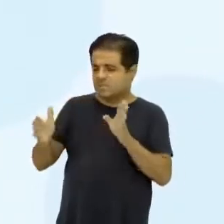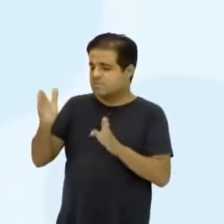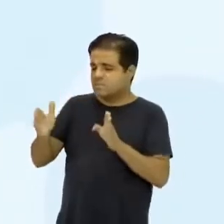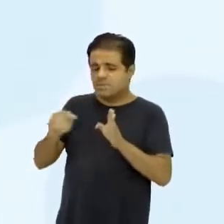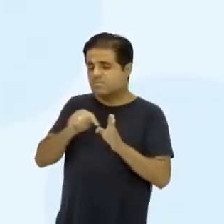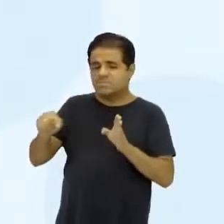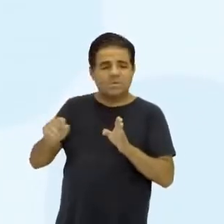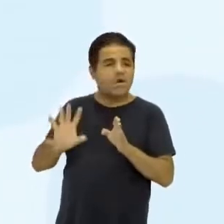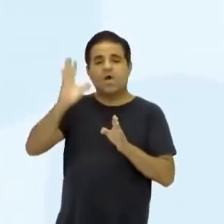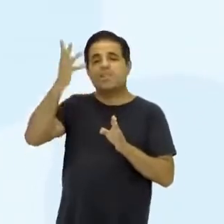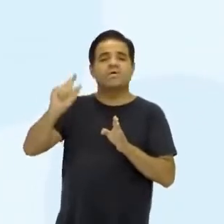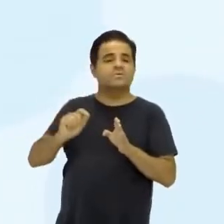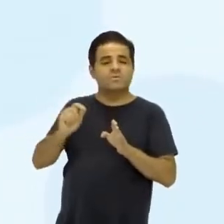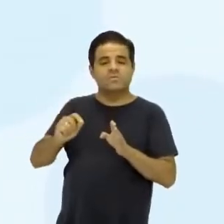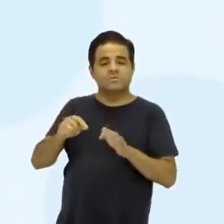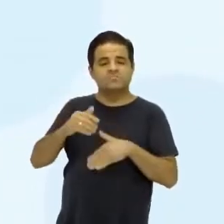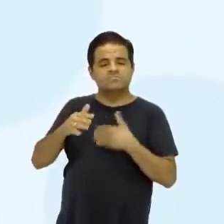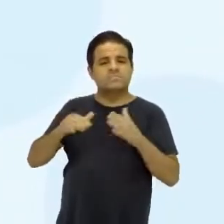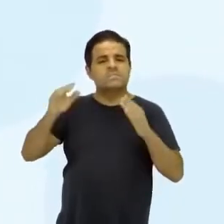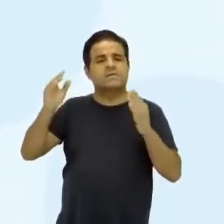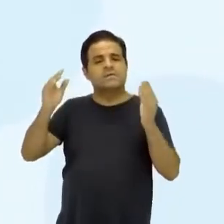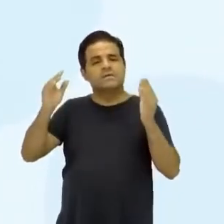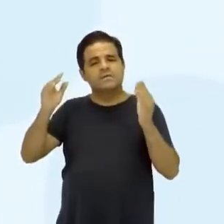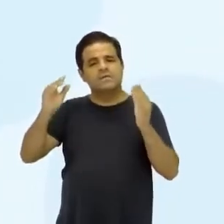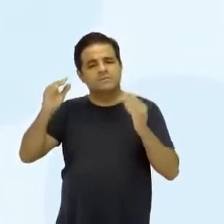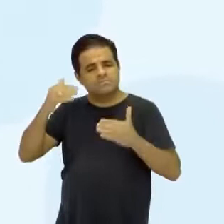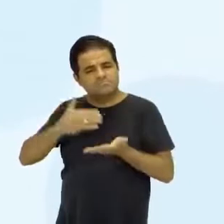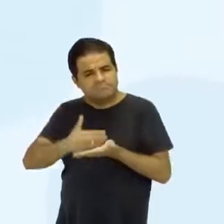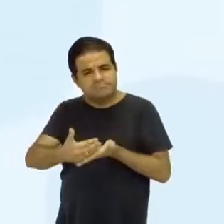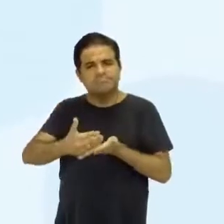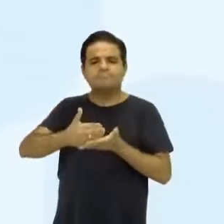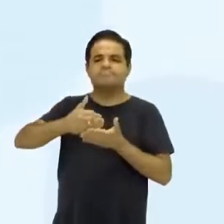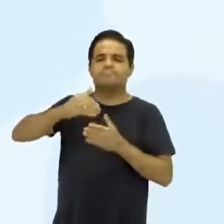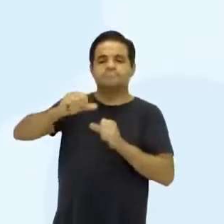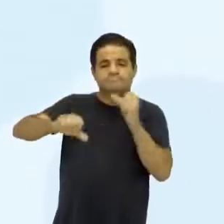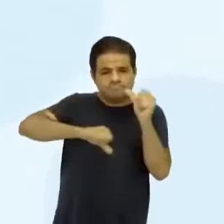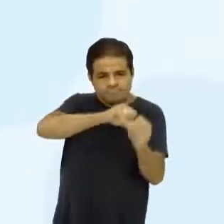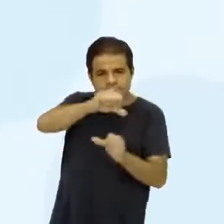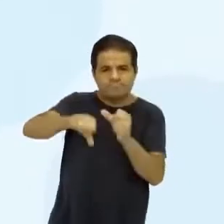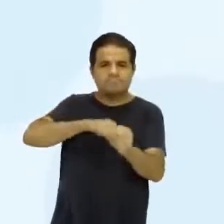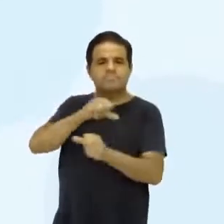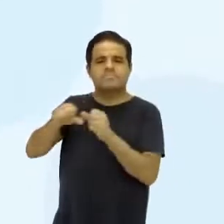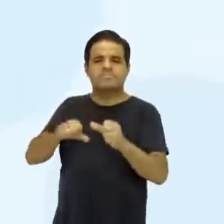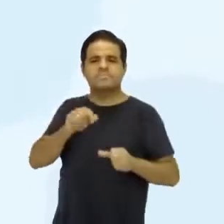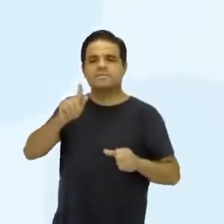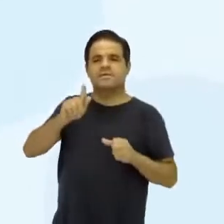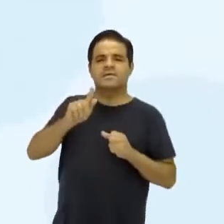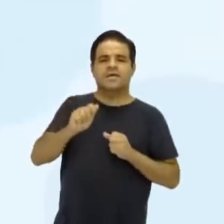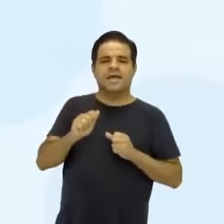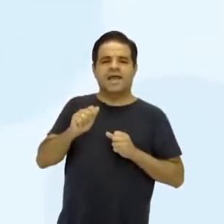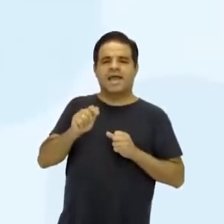é quando começa um afrouxamento, né? Eles começam a fazer o que ele, como Geisel